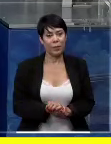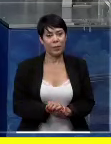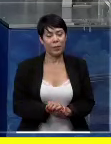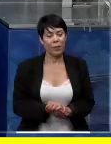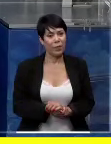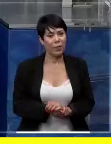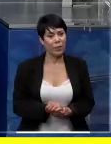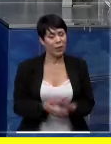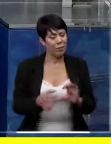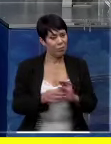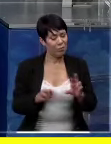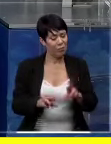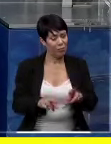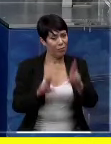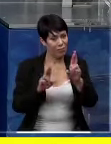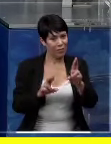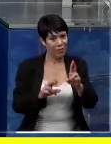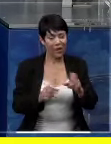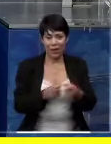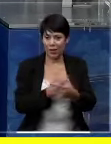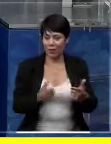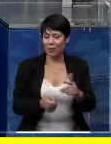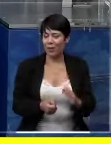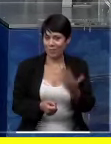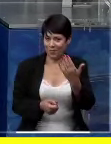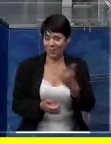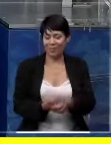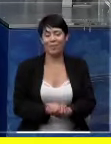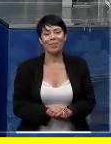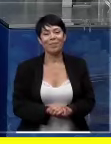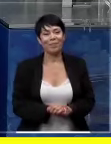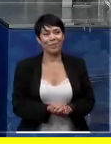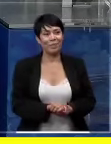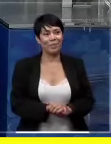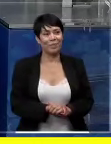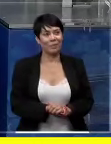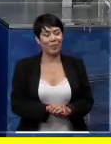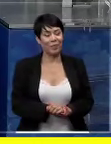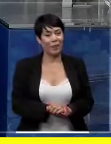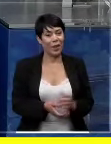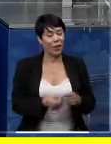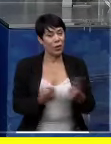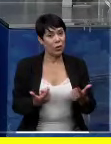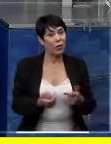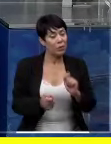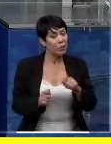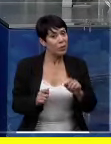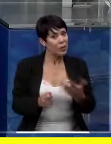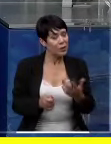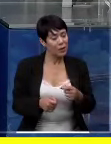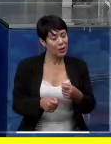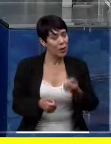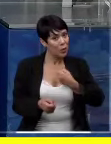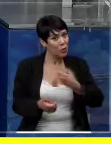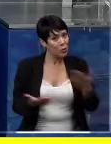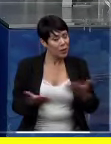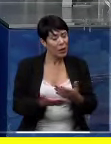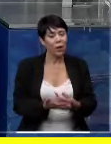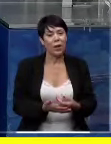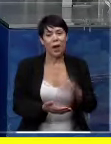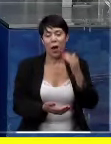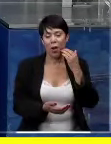Pode chamar que a sorte vem. Vem, sorte. Vem, sorte. Sua sorte pode vir com este número. Bola rosa,